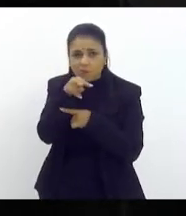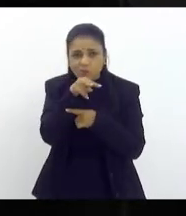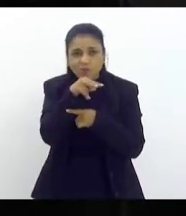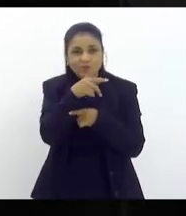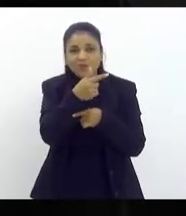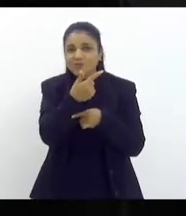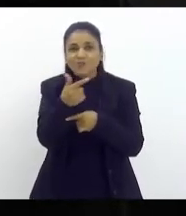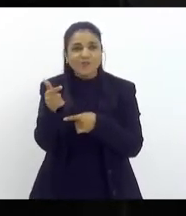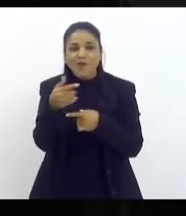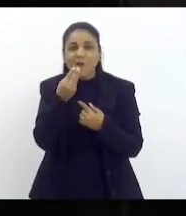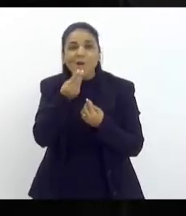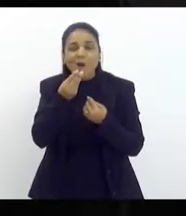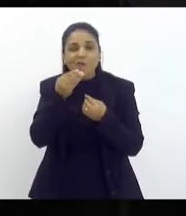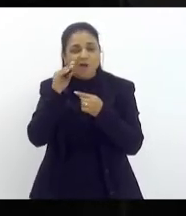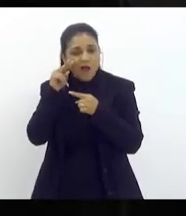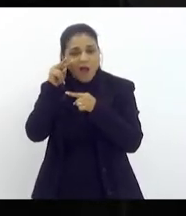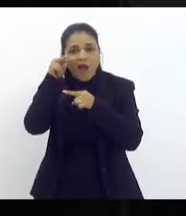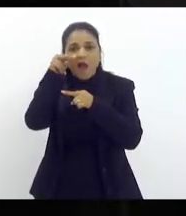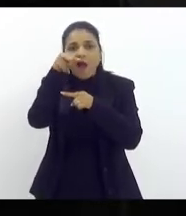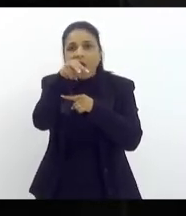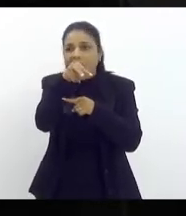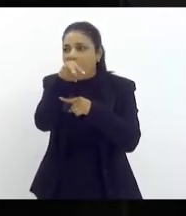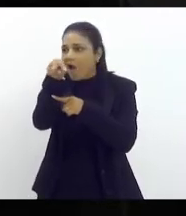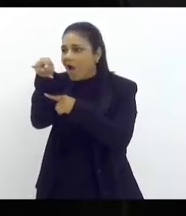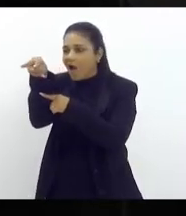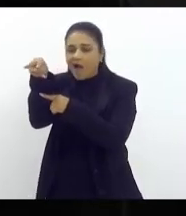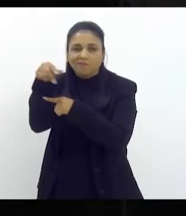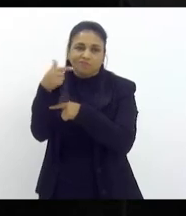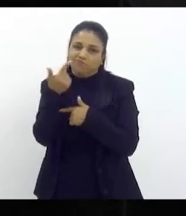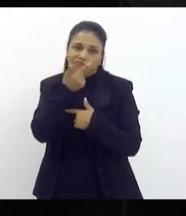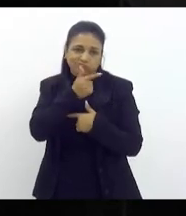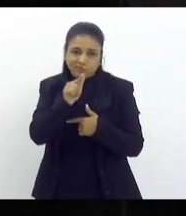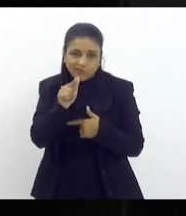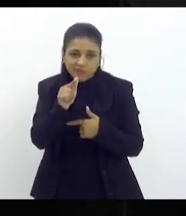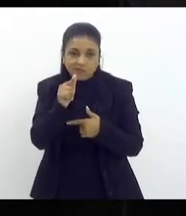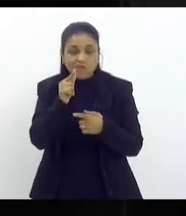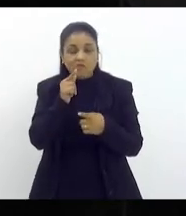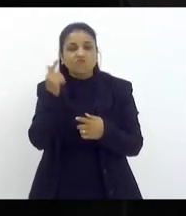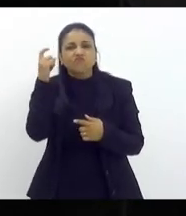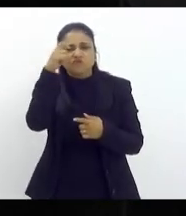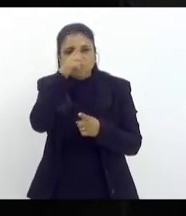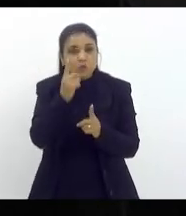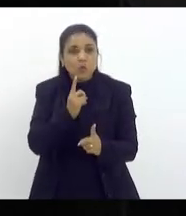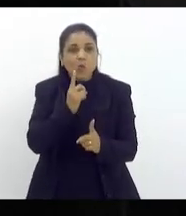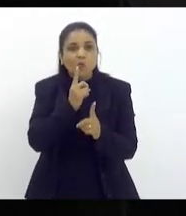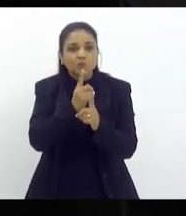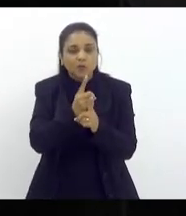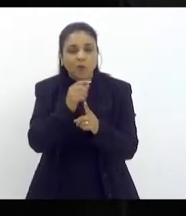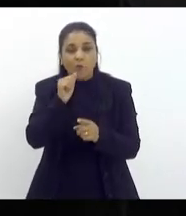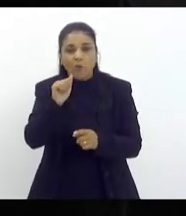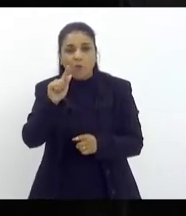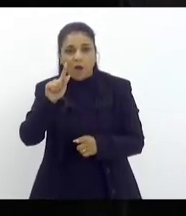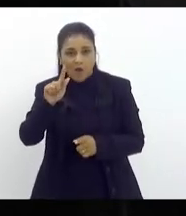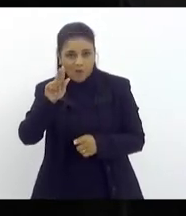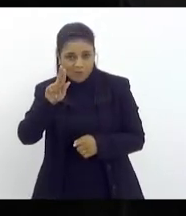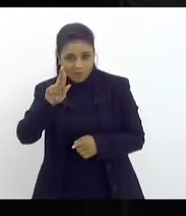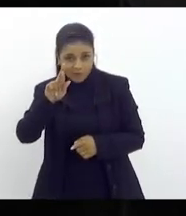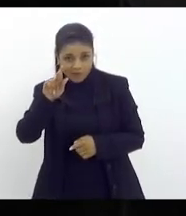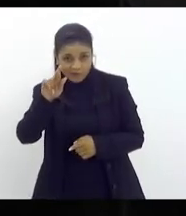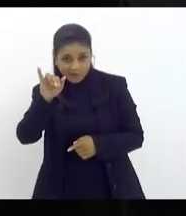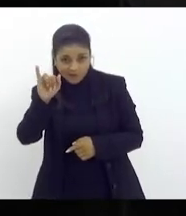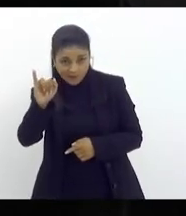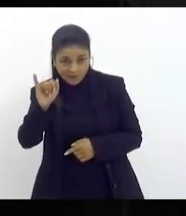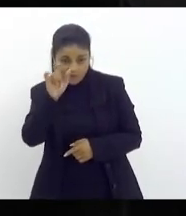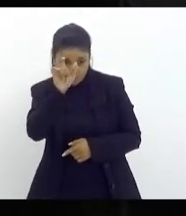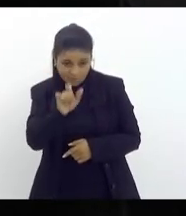nesse caso foi muito difícil encontrar o auren e saber o que aconteceu a família passou por dias